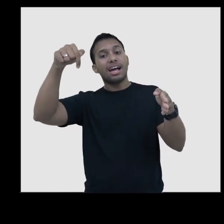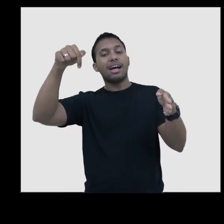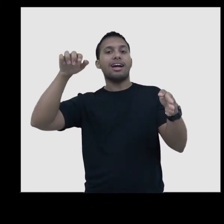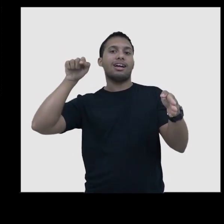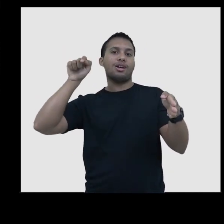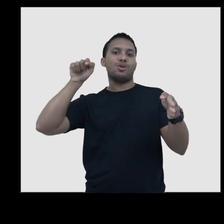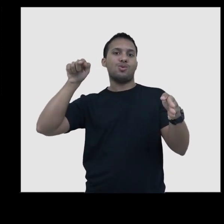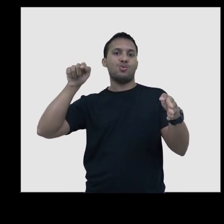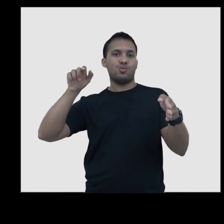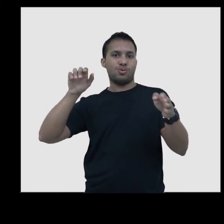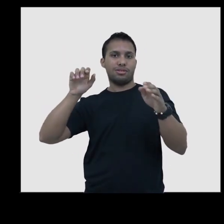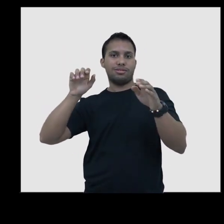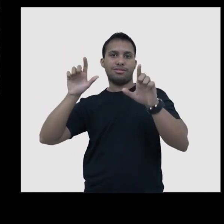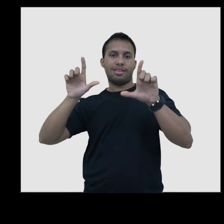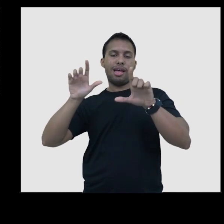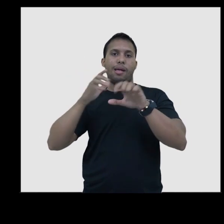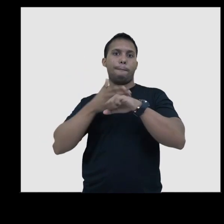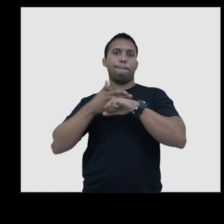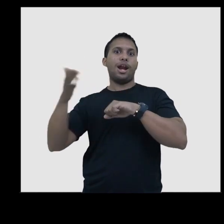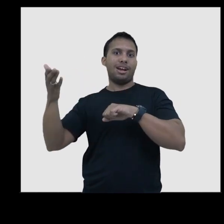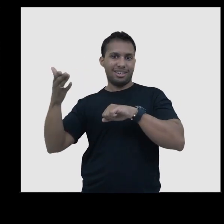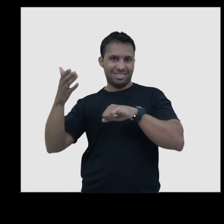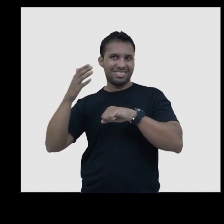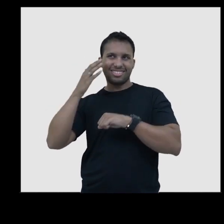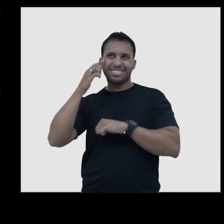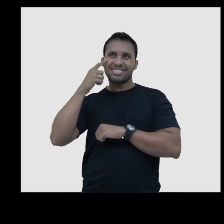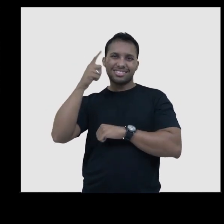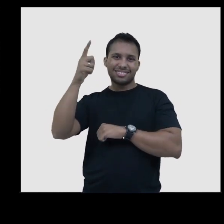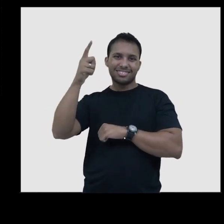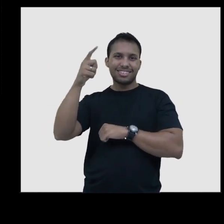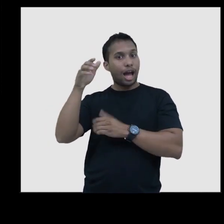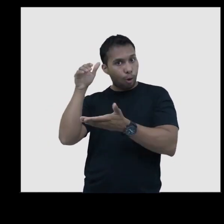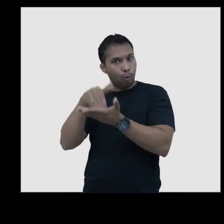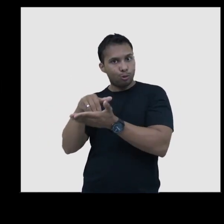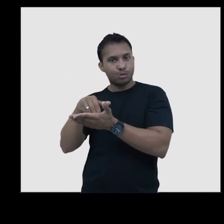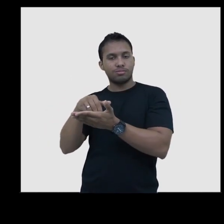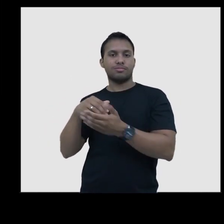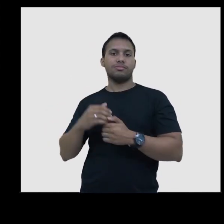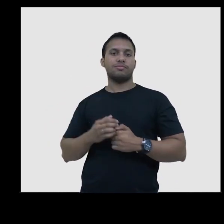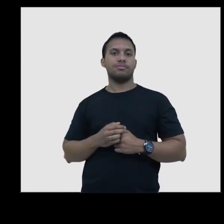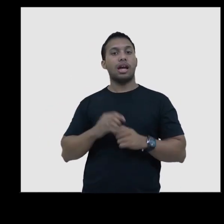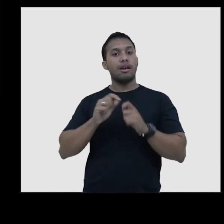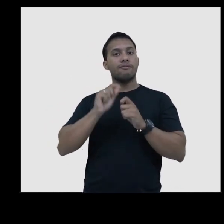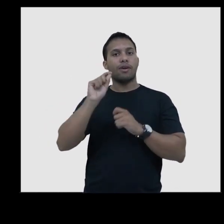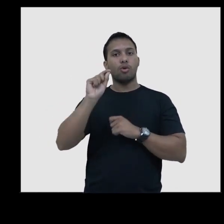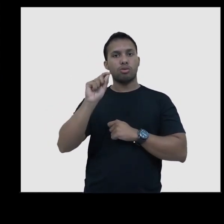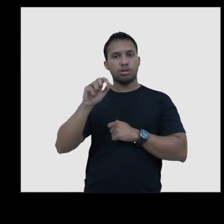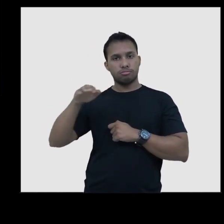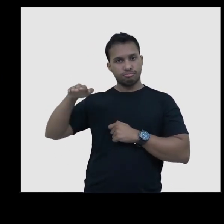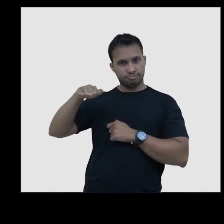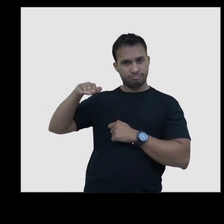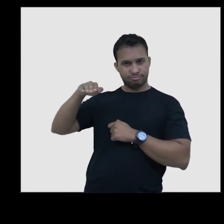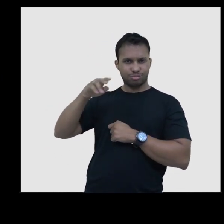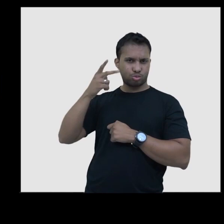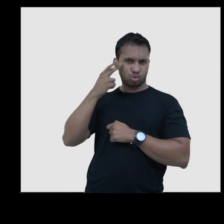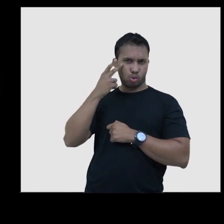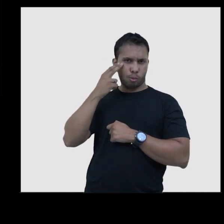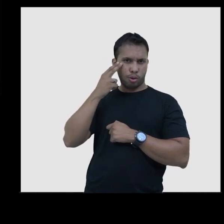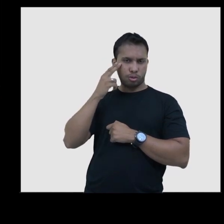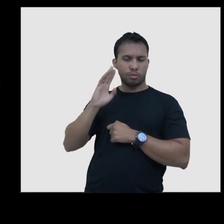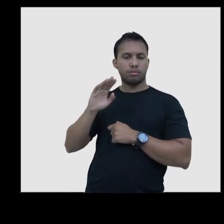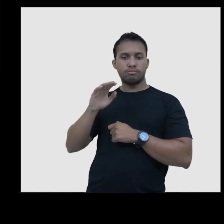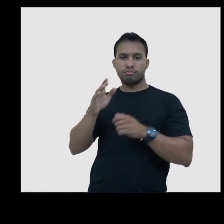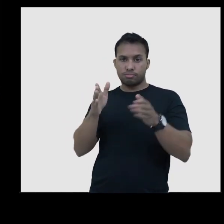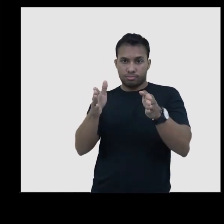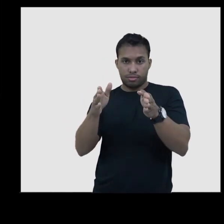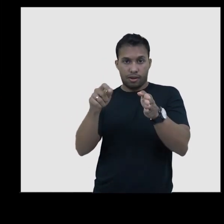fica branca. Então a gente tem que trazer o intérprete até aqui. O último quadro é esse onde a tela fica branca. Então a gente, com a ferramenta de seleção